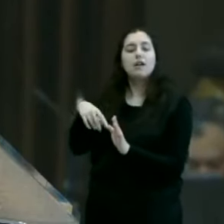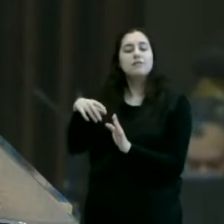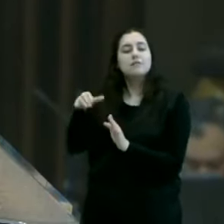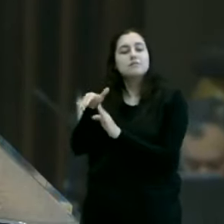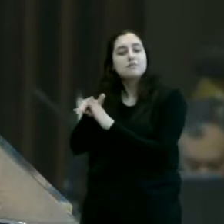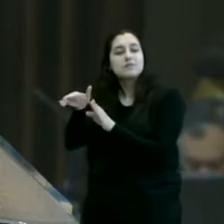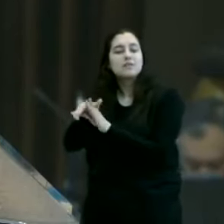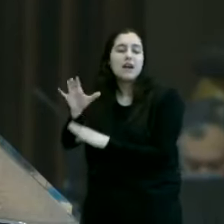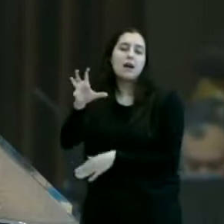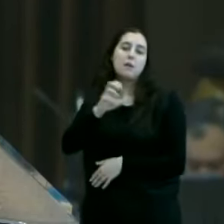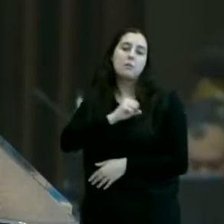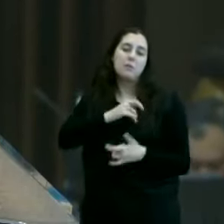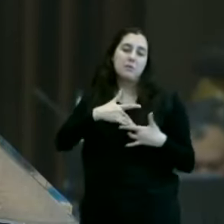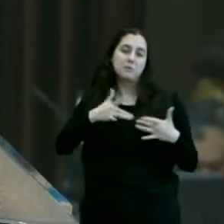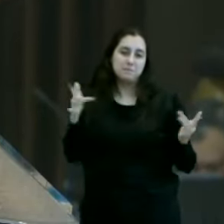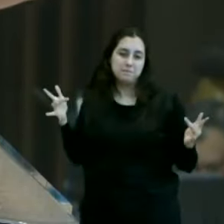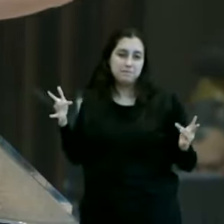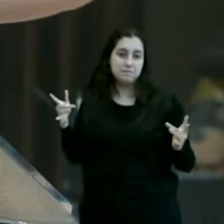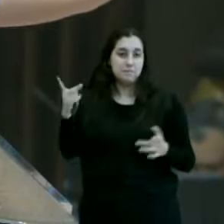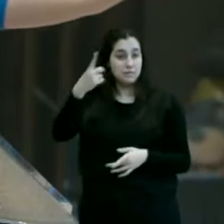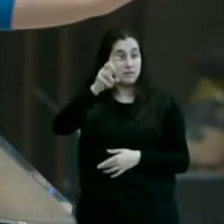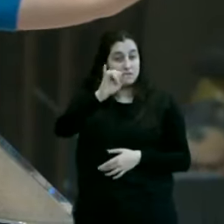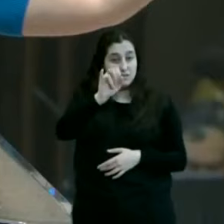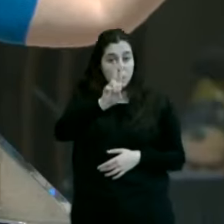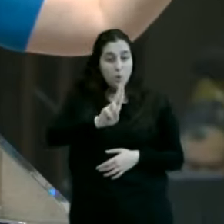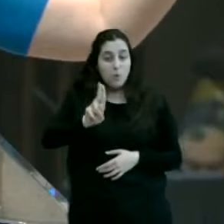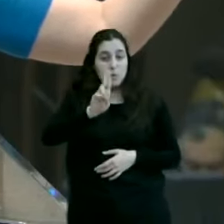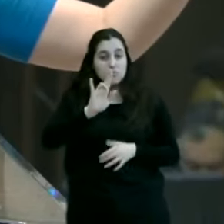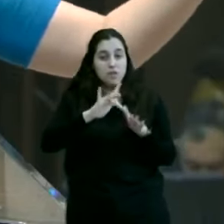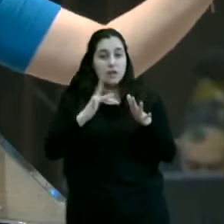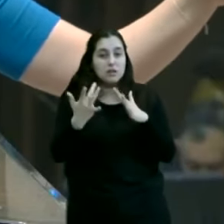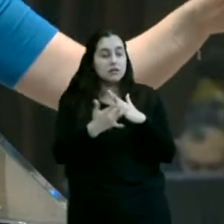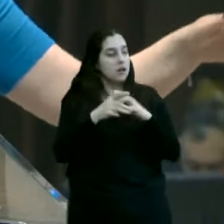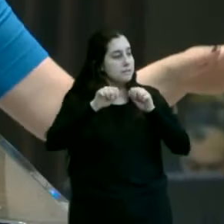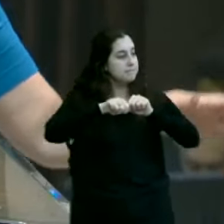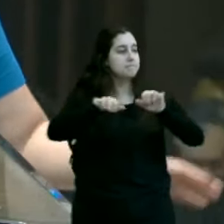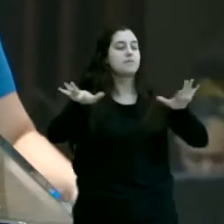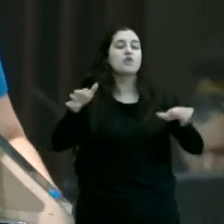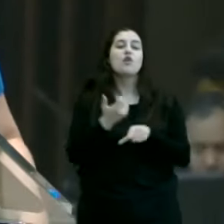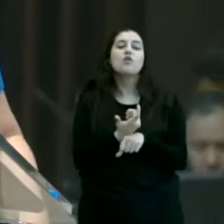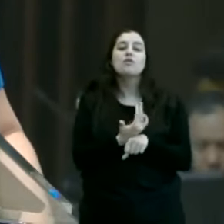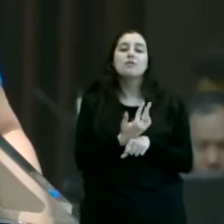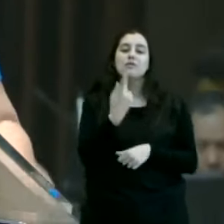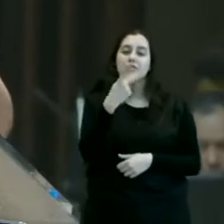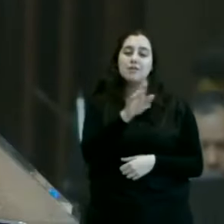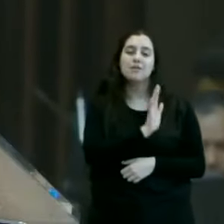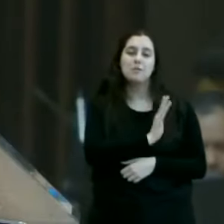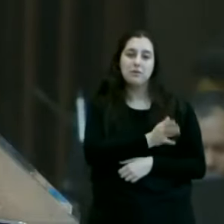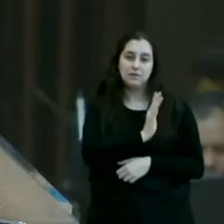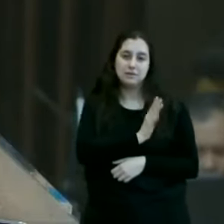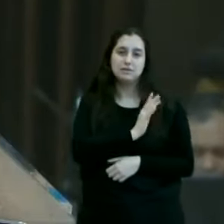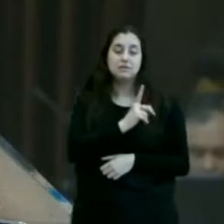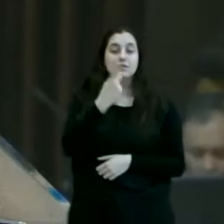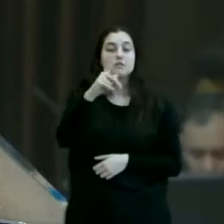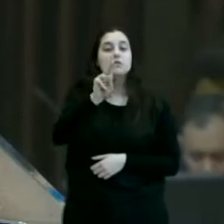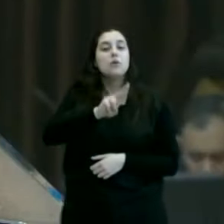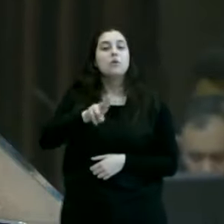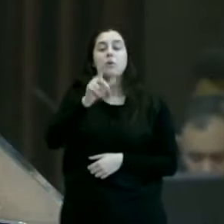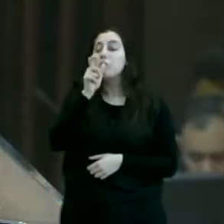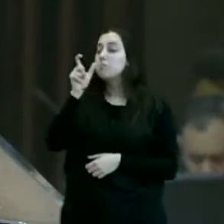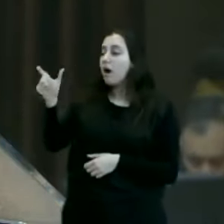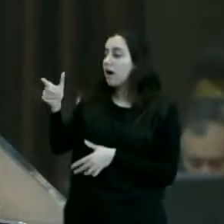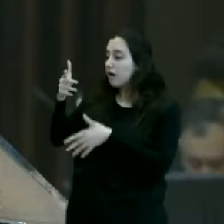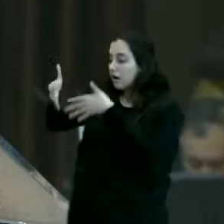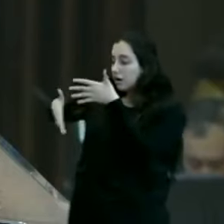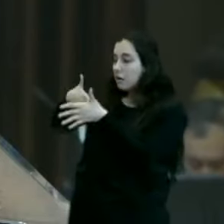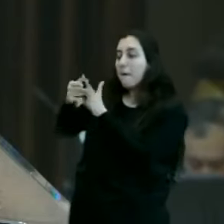mansidão. Use as suas redes sociais, mostrando o fogo do teu coração. Use as suas palavras mostrando o